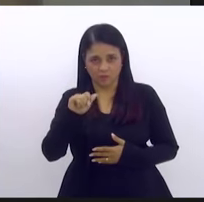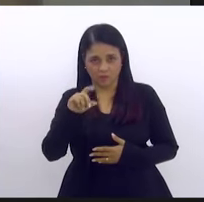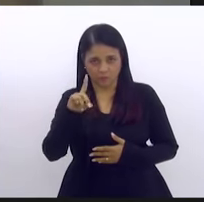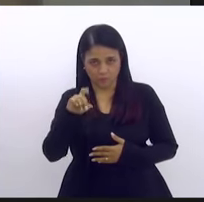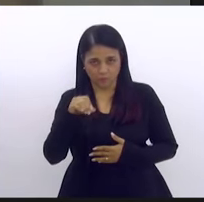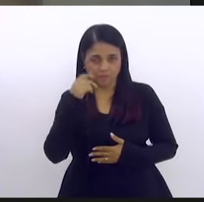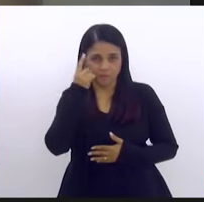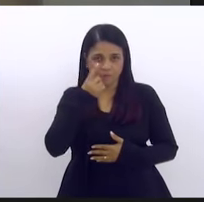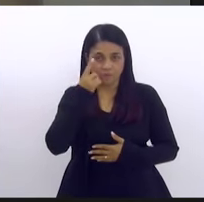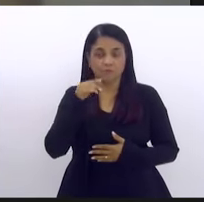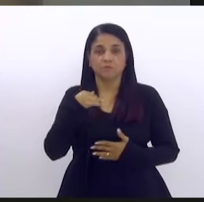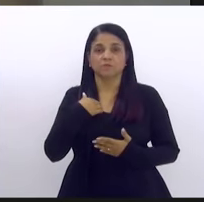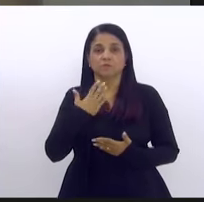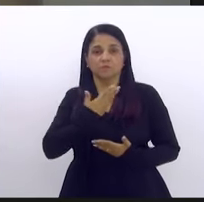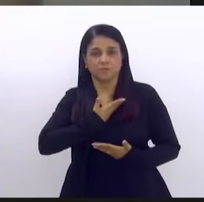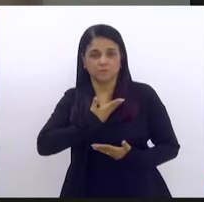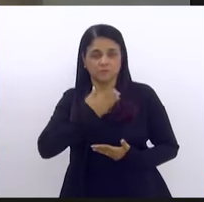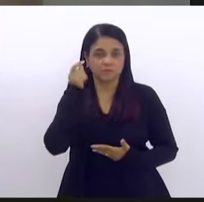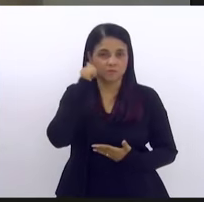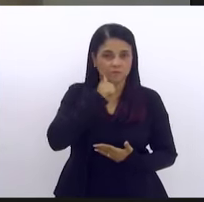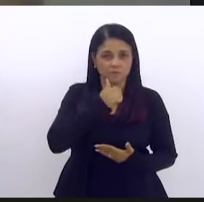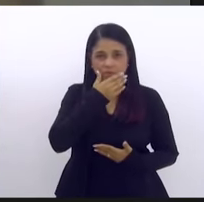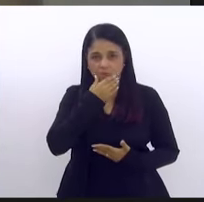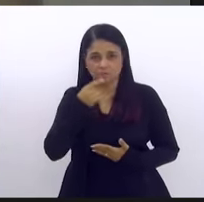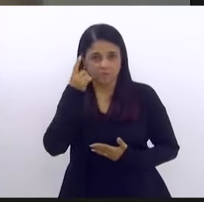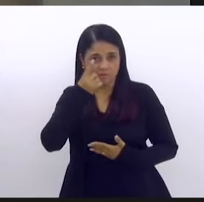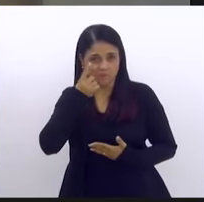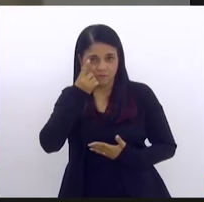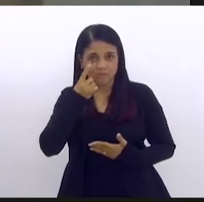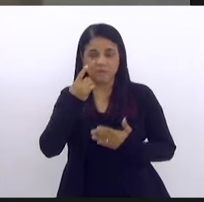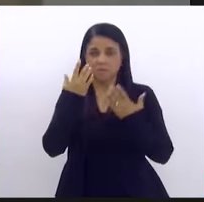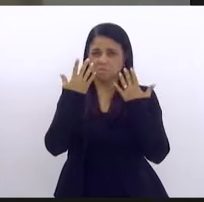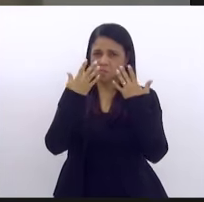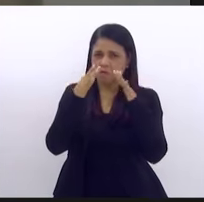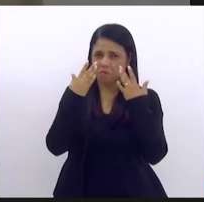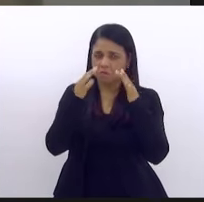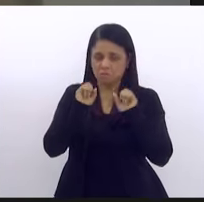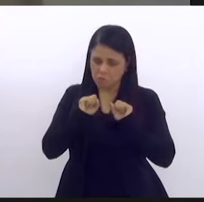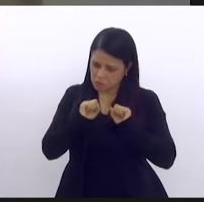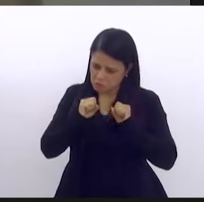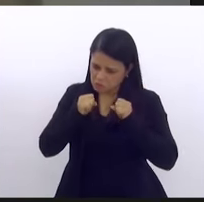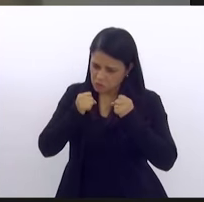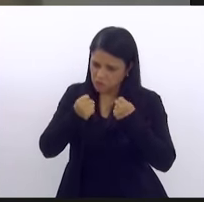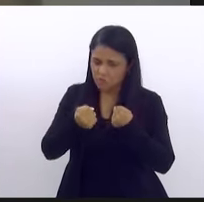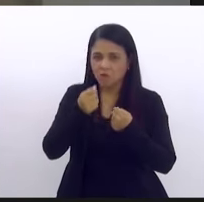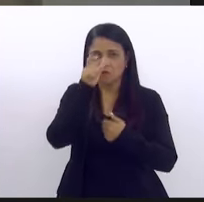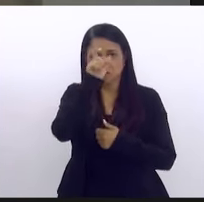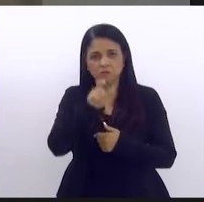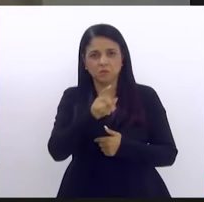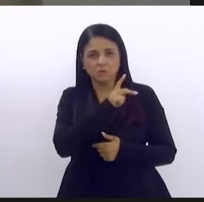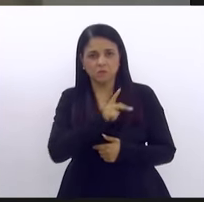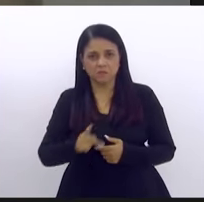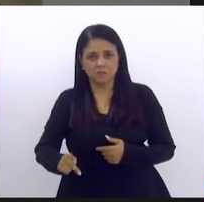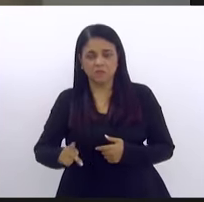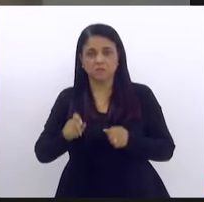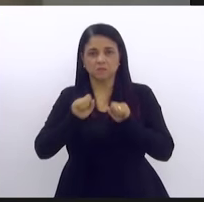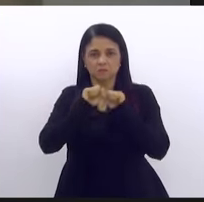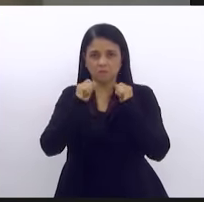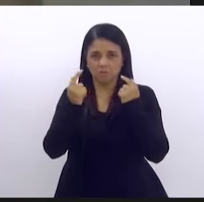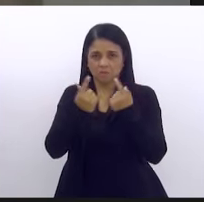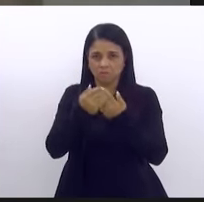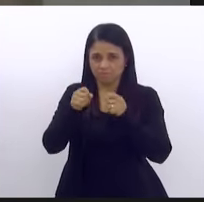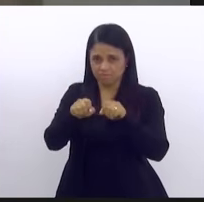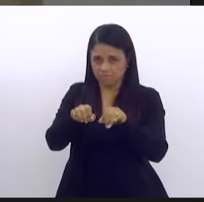deputadas, eu, antes de mais nada, eu quero parabenizar pelo esforço do senhor, presidente da Assembleia Legislativa, junto